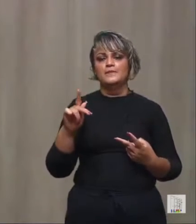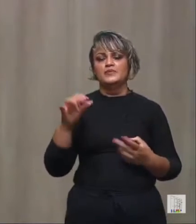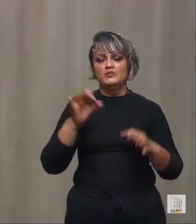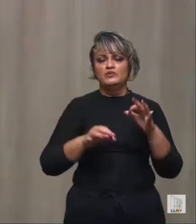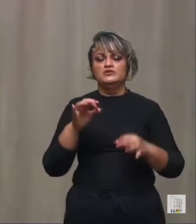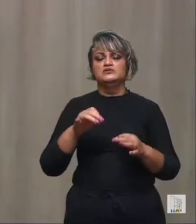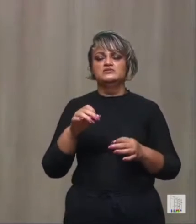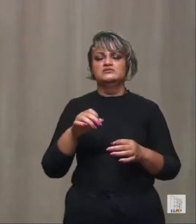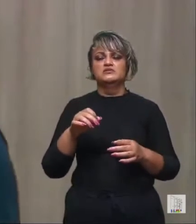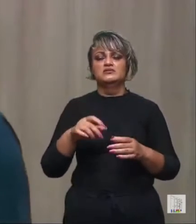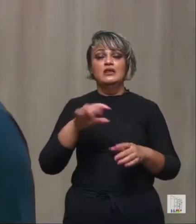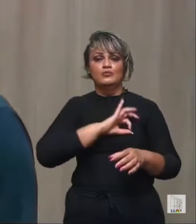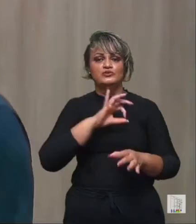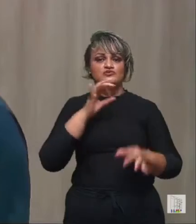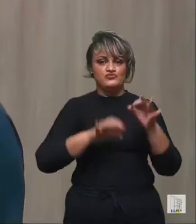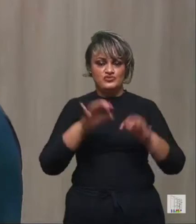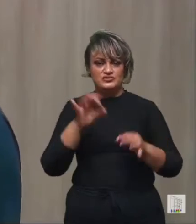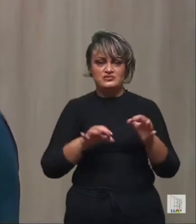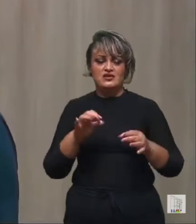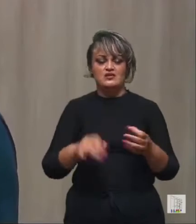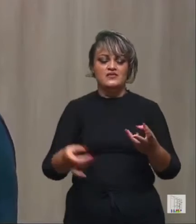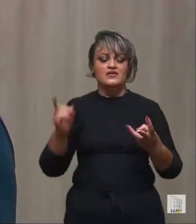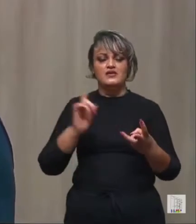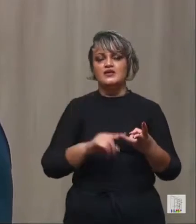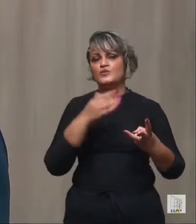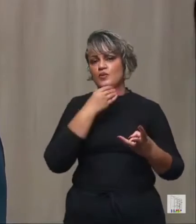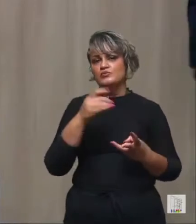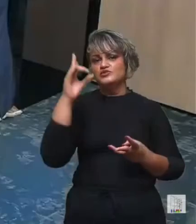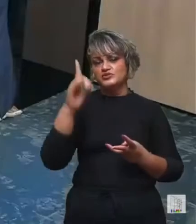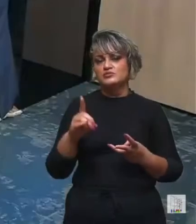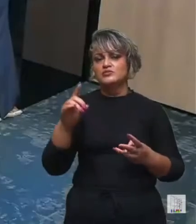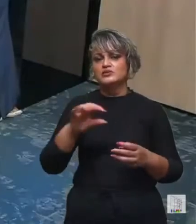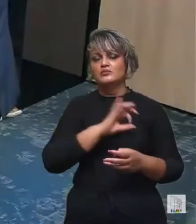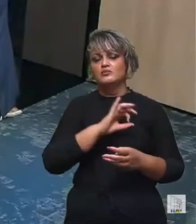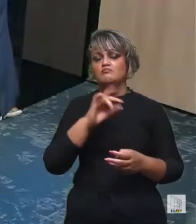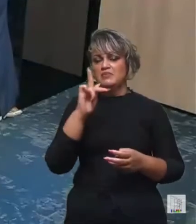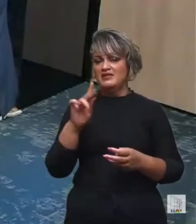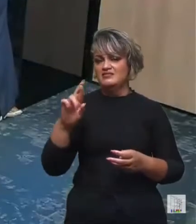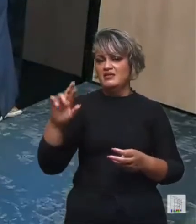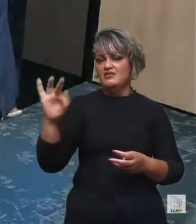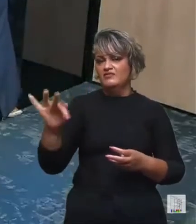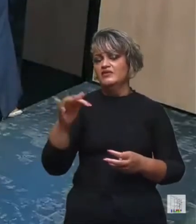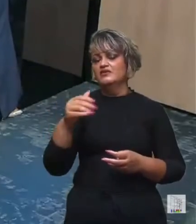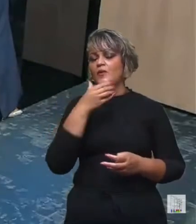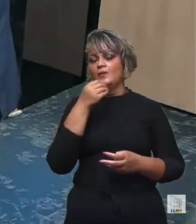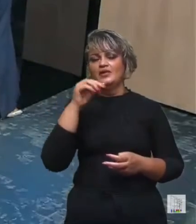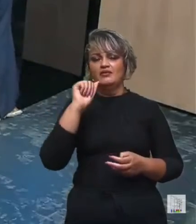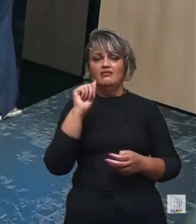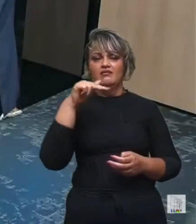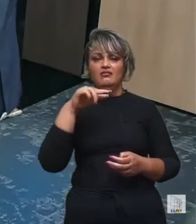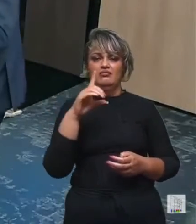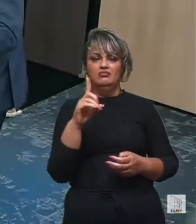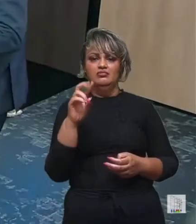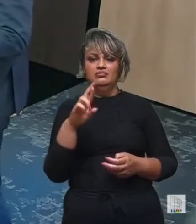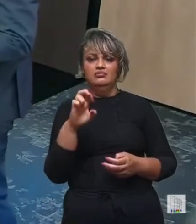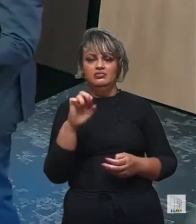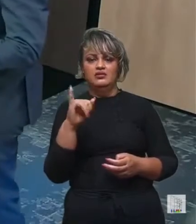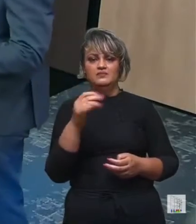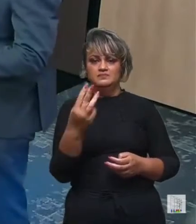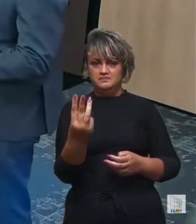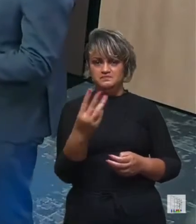de Portugal, Luiz Antônio Trindade das Neves, e o diretor-geral da Polícia Federal do Brasil, Andrei Rodrigues.